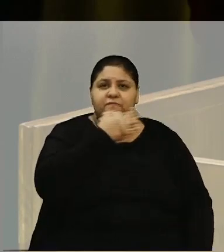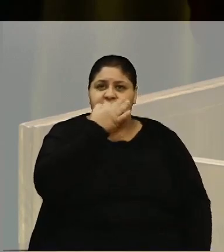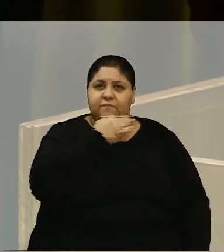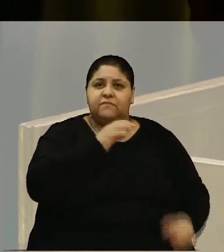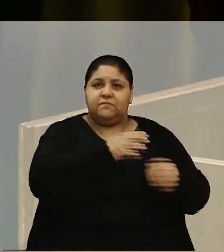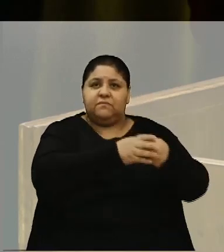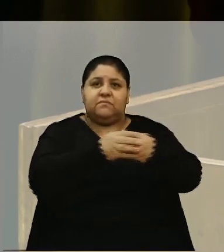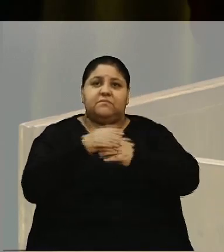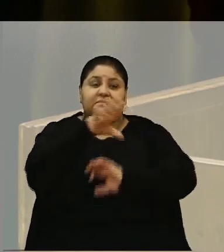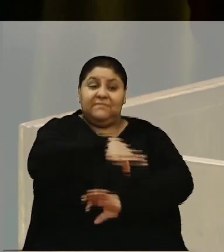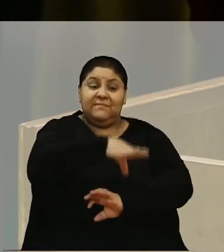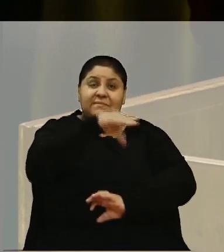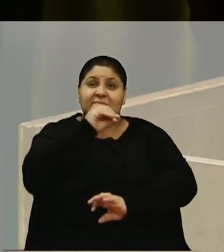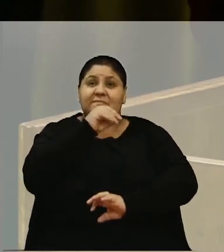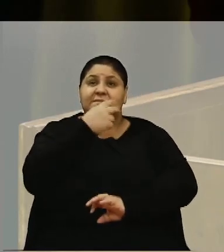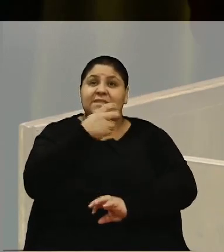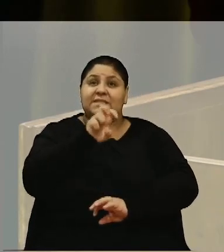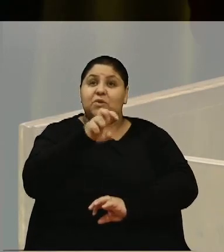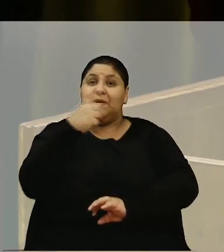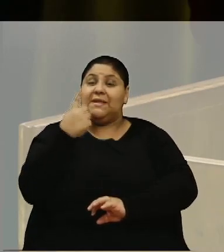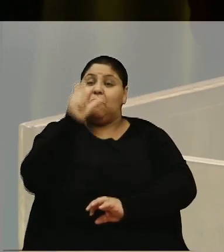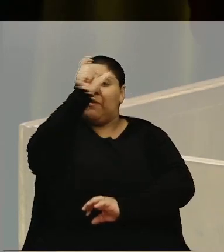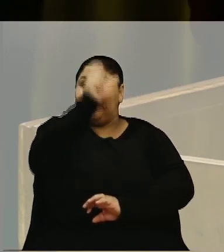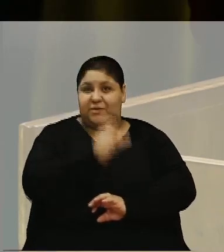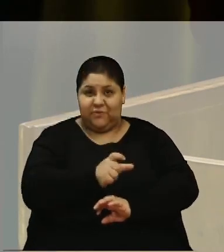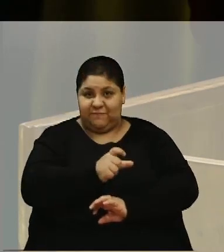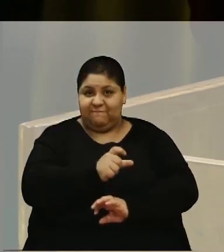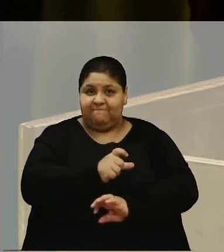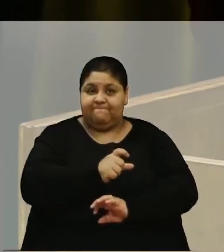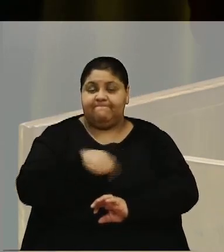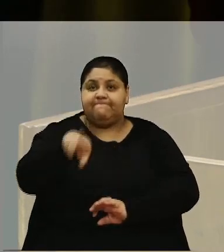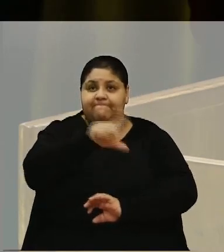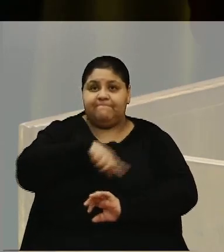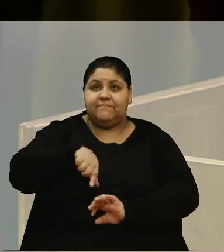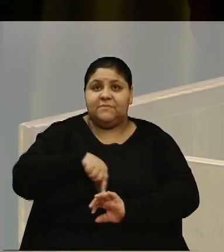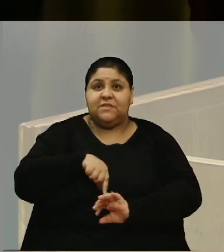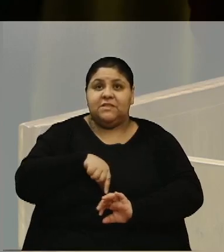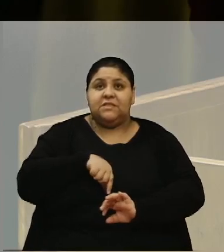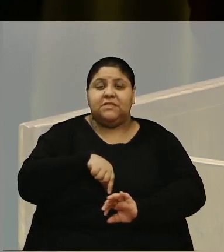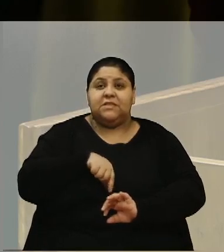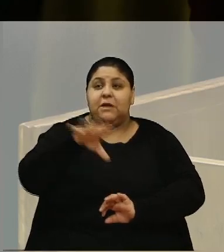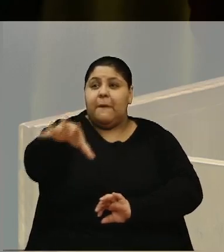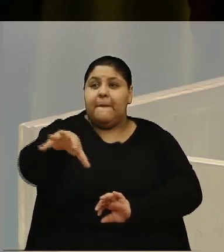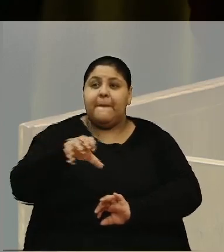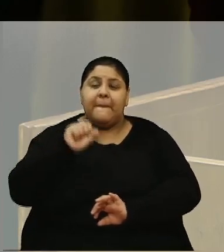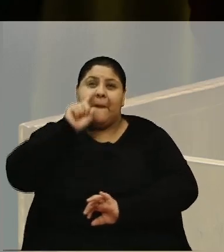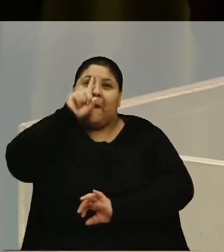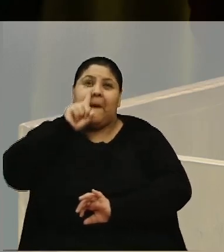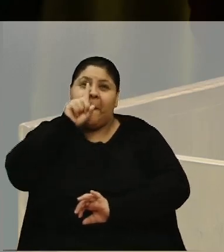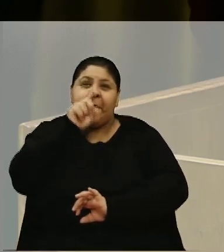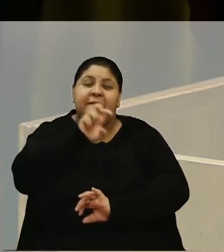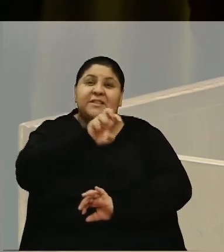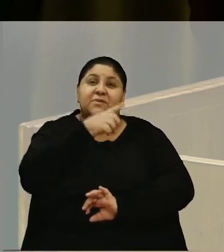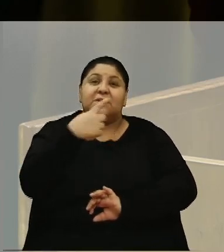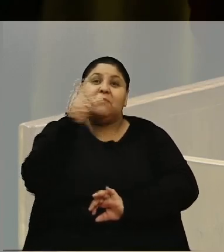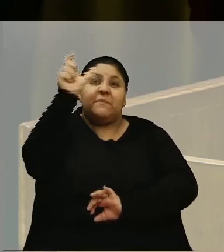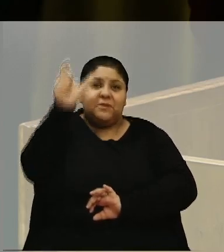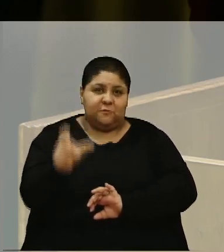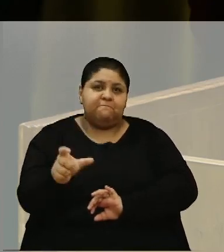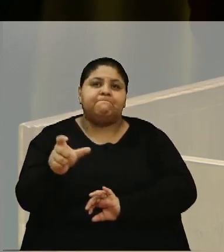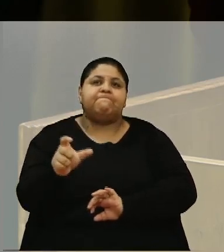grupo salvou 51 pessoas, certo? A gente tirou das áreas de desmoronamento 51 pessoas.